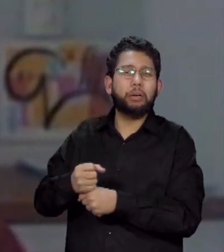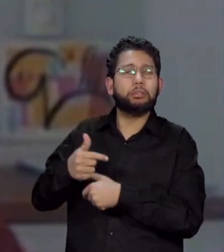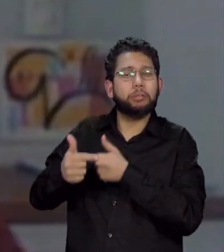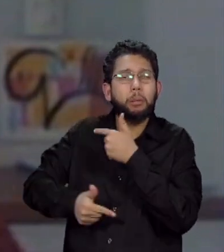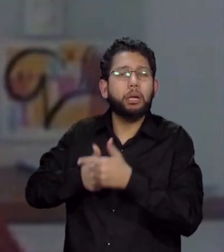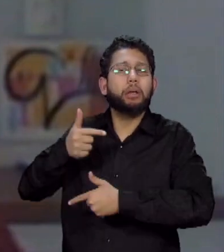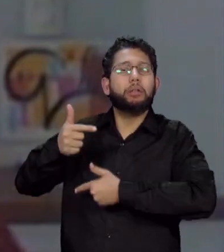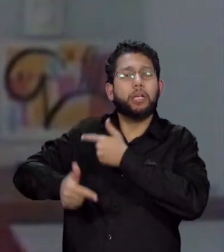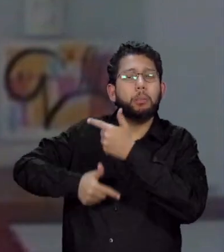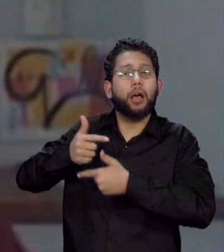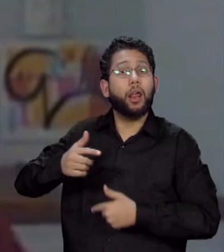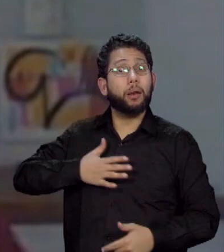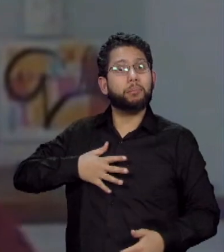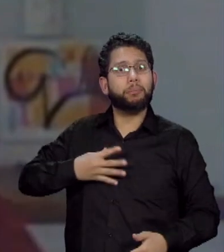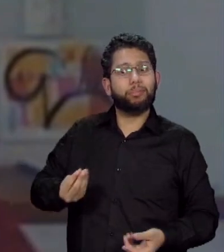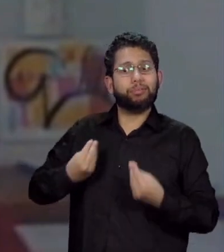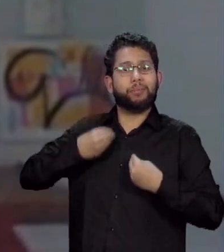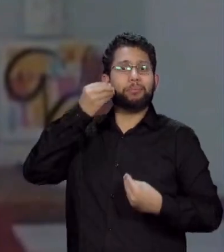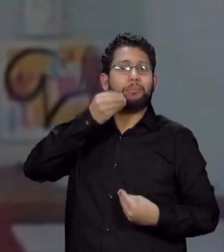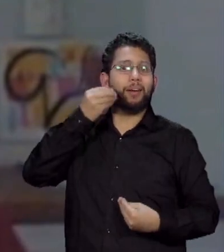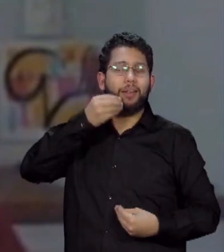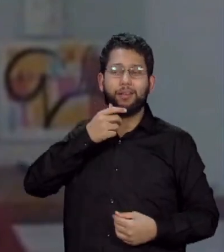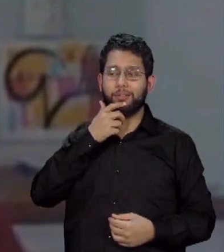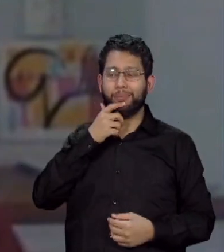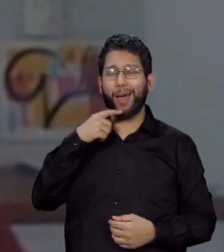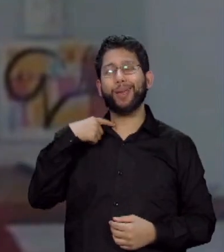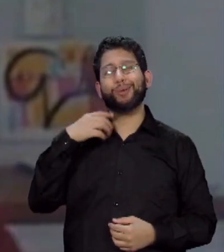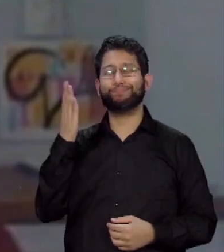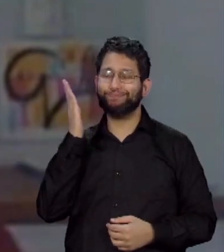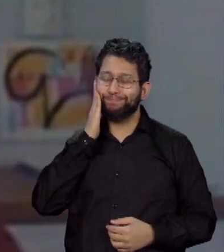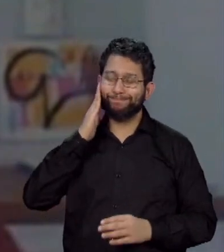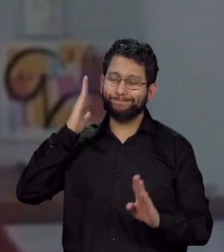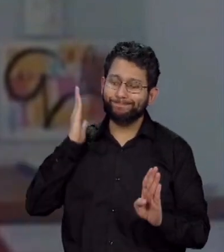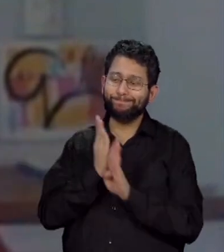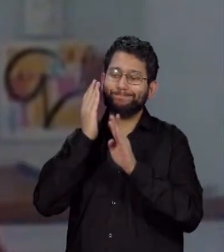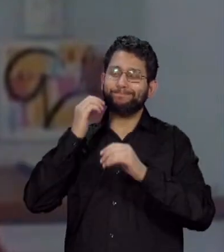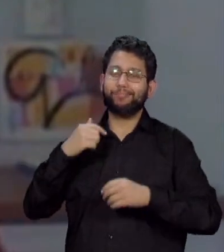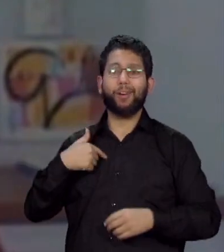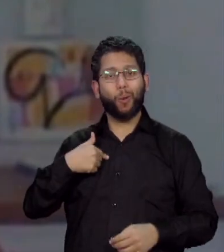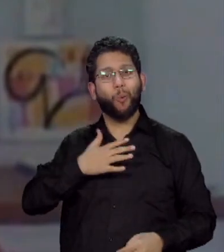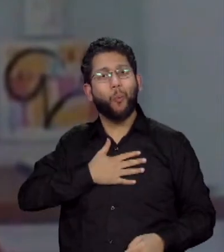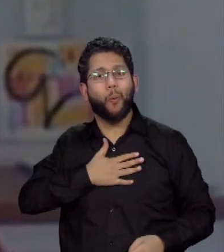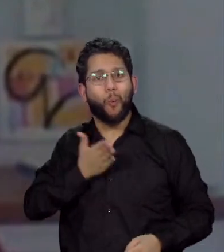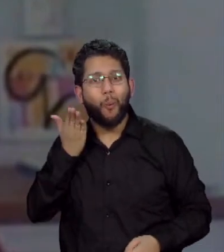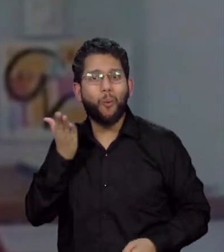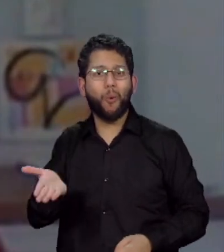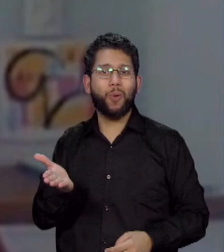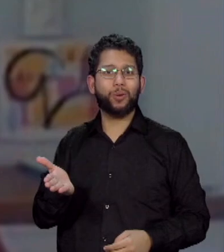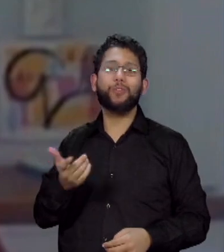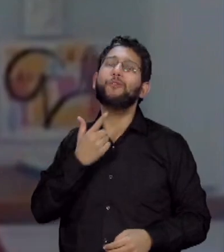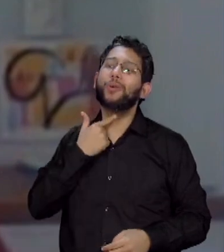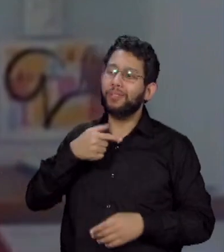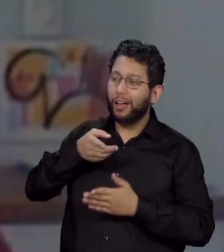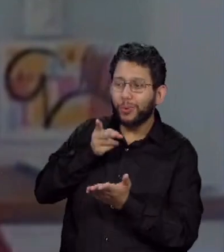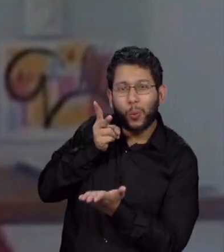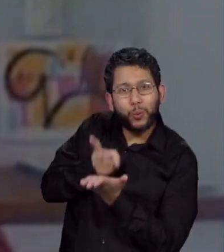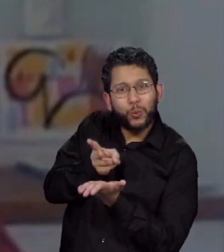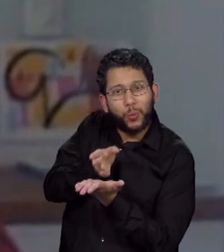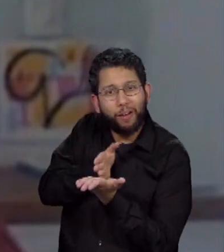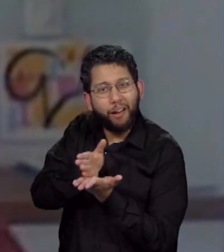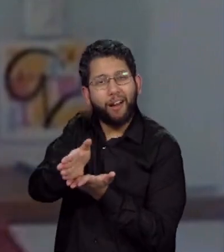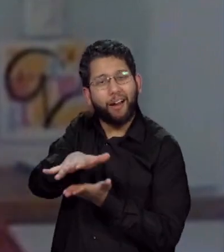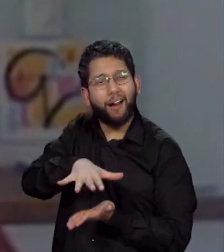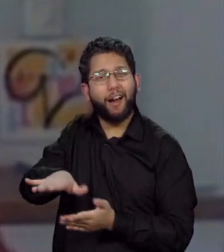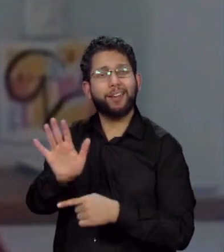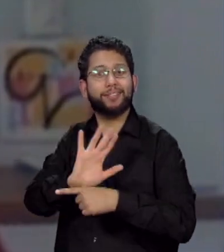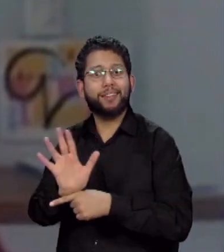experiência, eu pude ter claro para mim, né, que eu gostava muito, que eu queria muito seguir na área de cinema, que eu